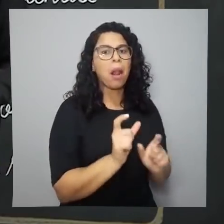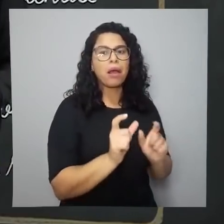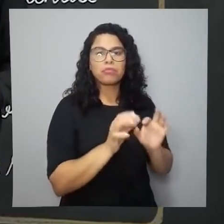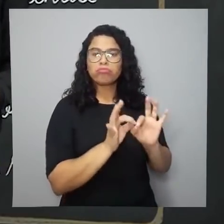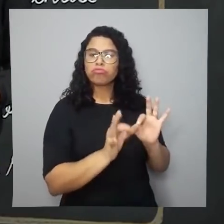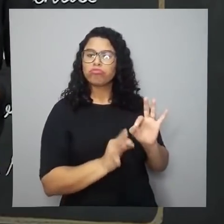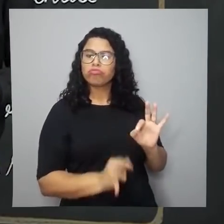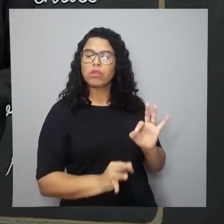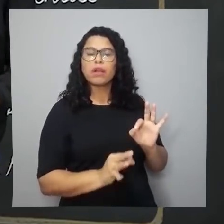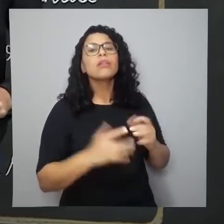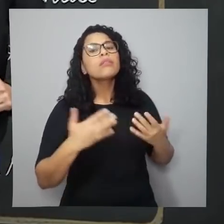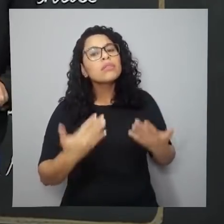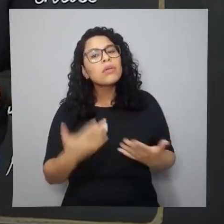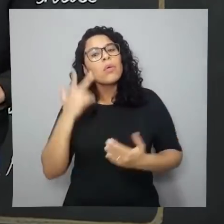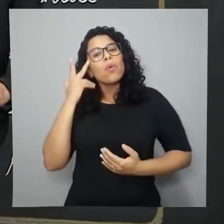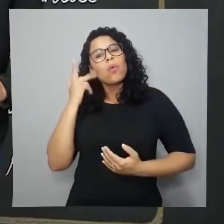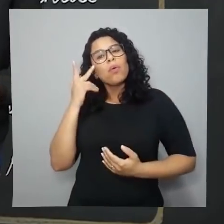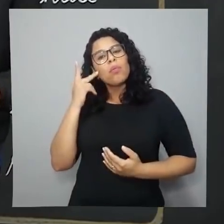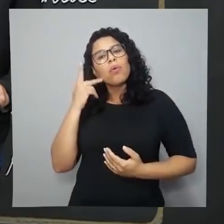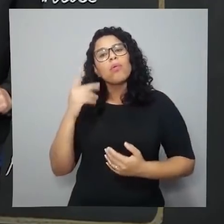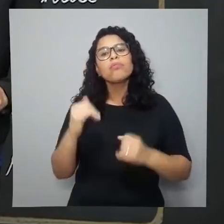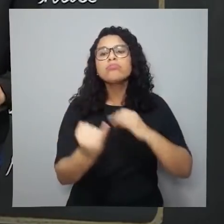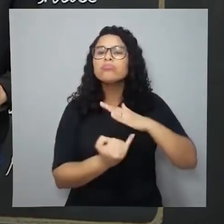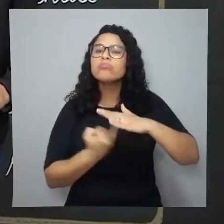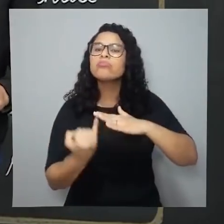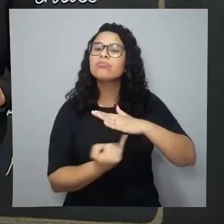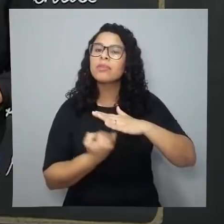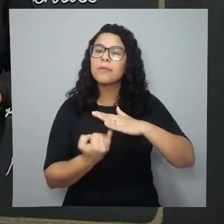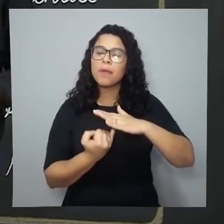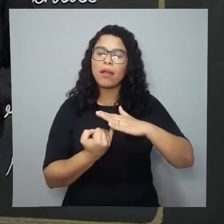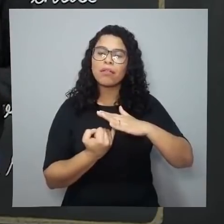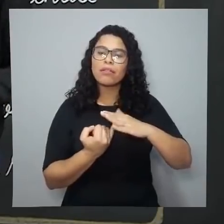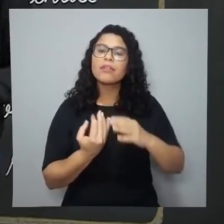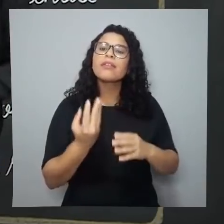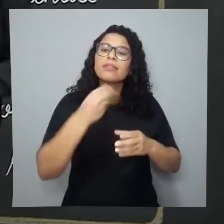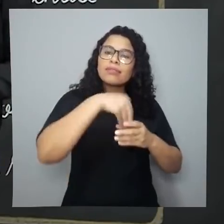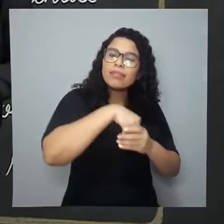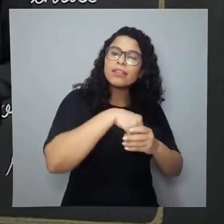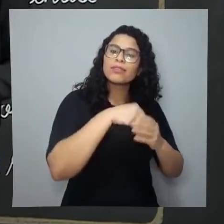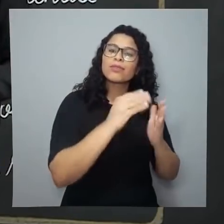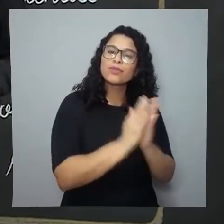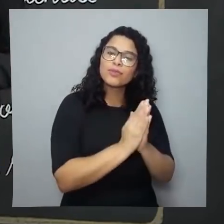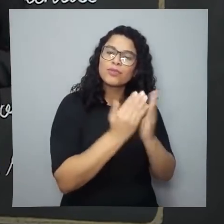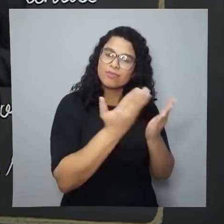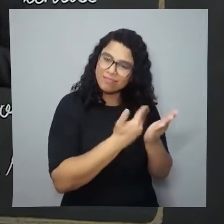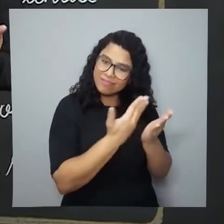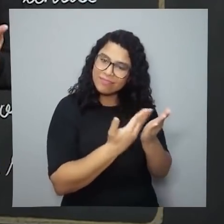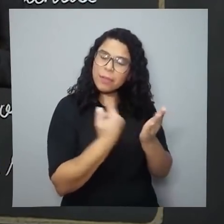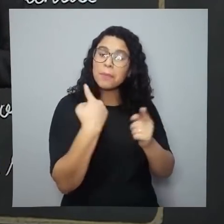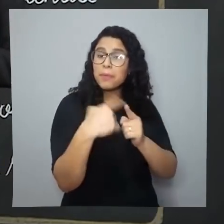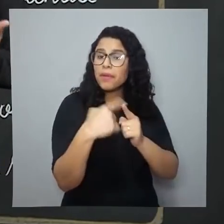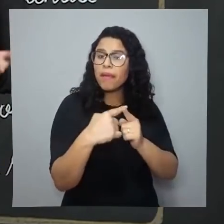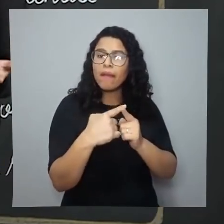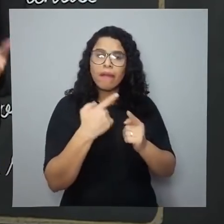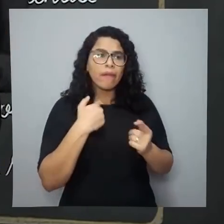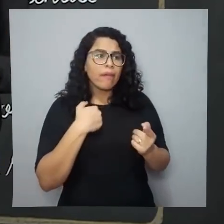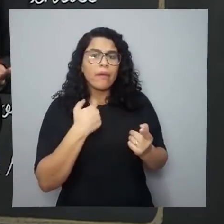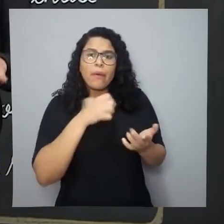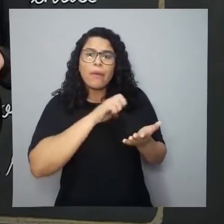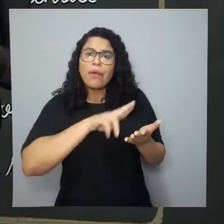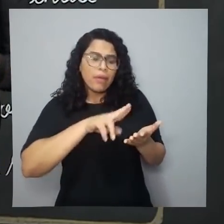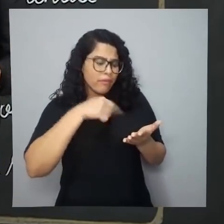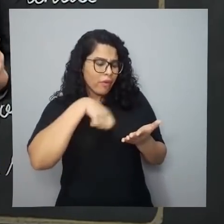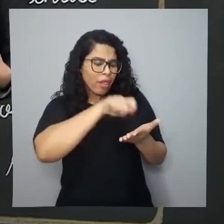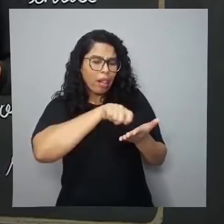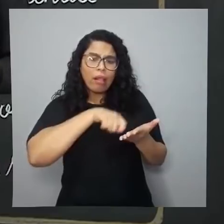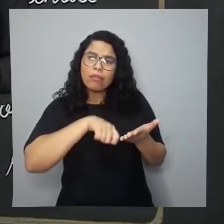específicas. Então é muito comum que a informalidade esteja presente no diário. Até porque, se é uma escrita de você para você mesmo, só